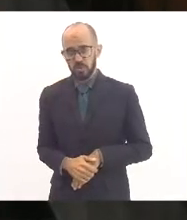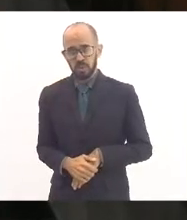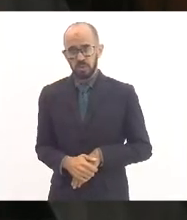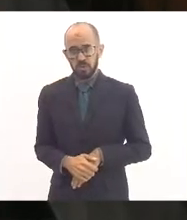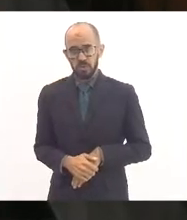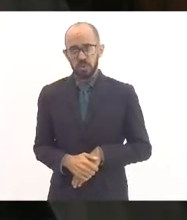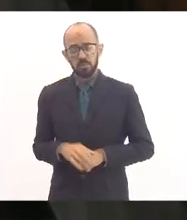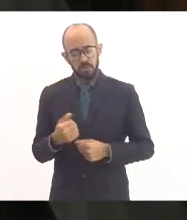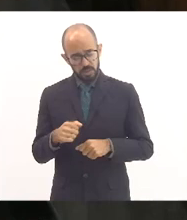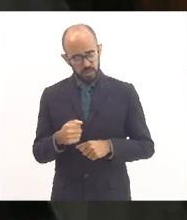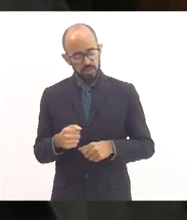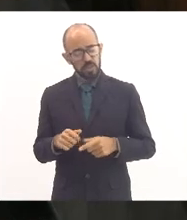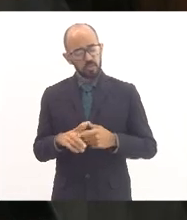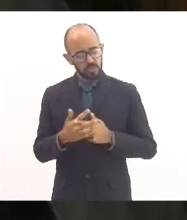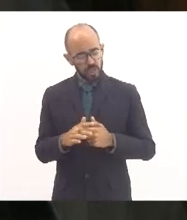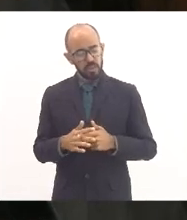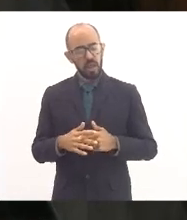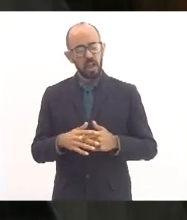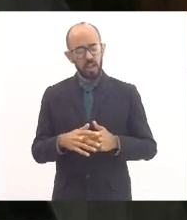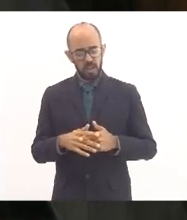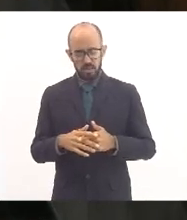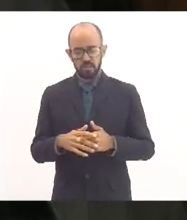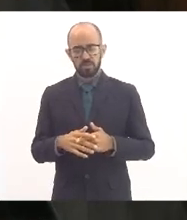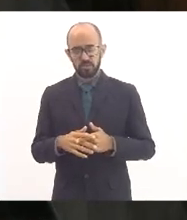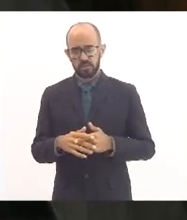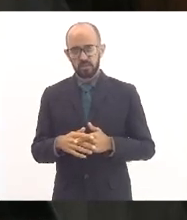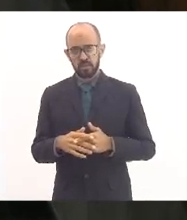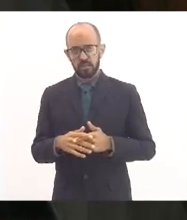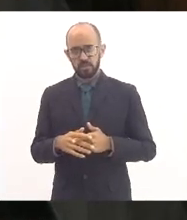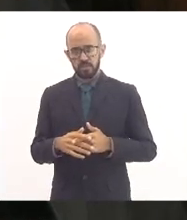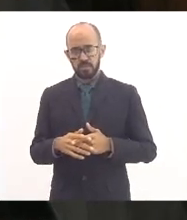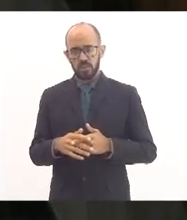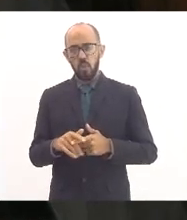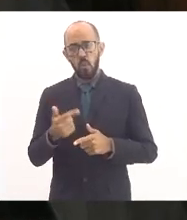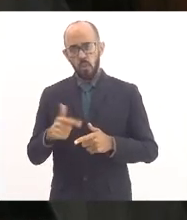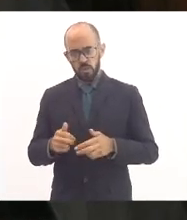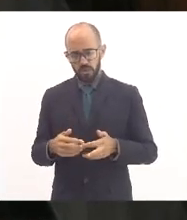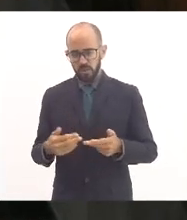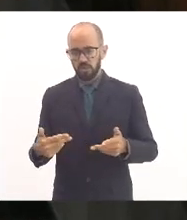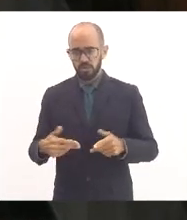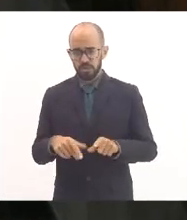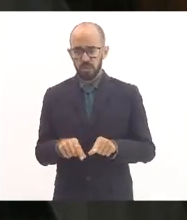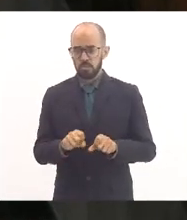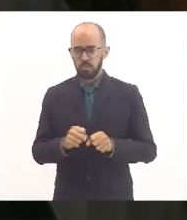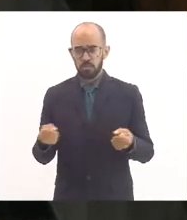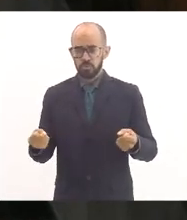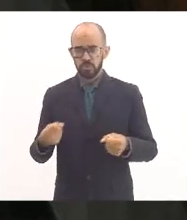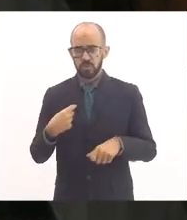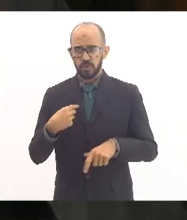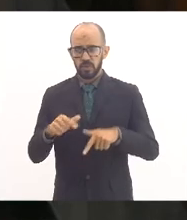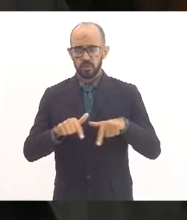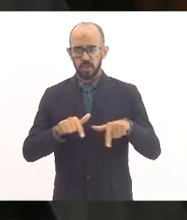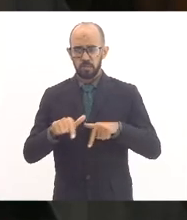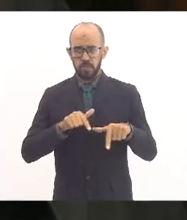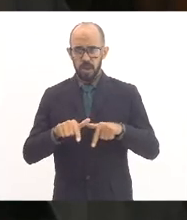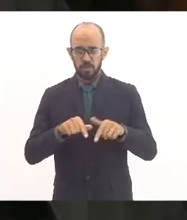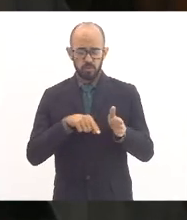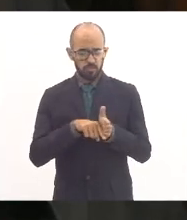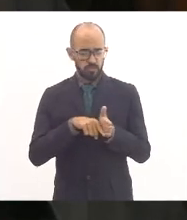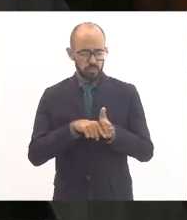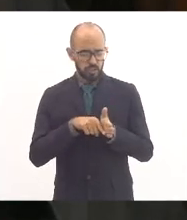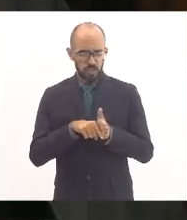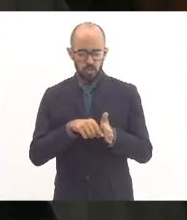e tem que rever isso outros Absurdos é impossível que eu trabalho com um colega investigador